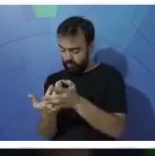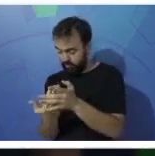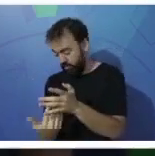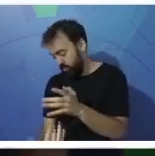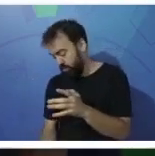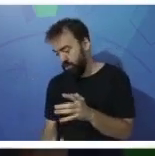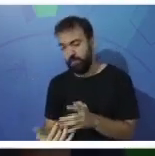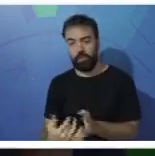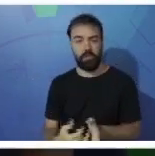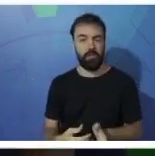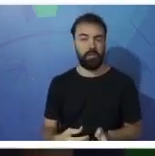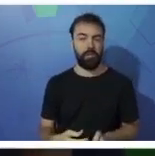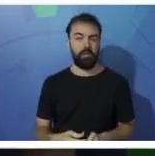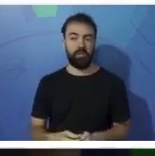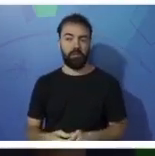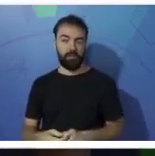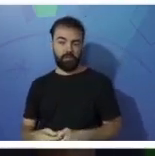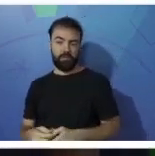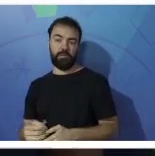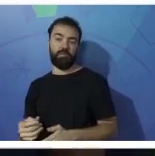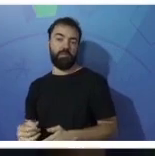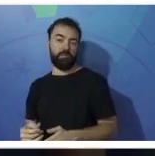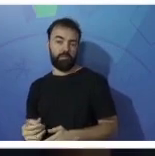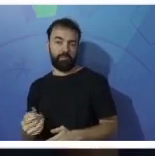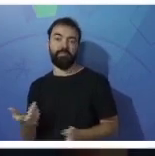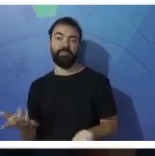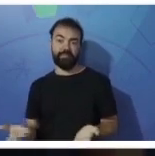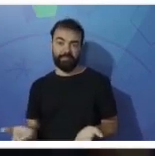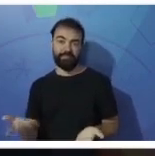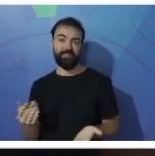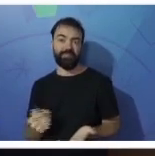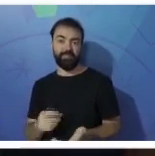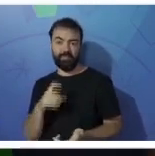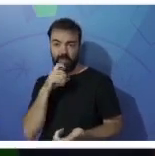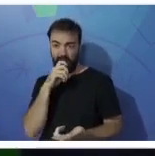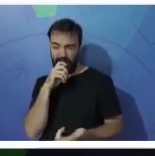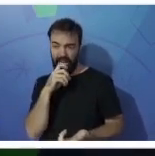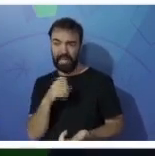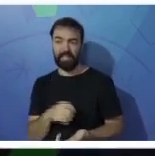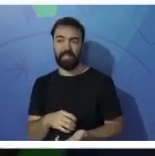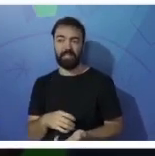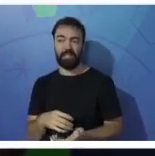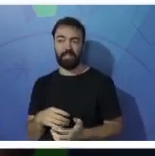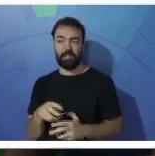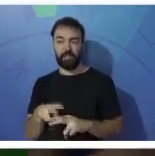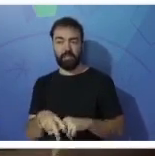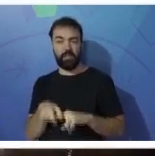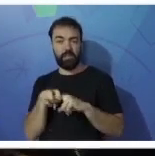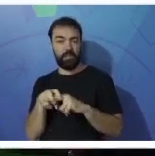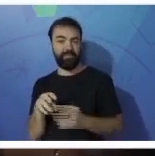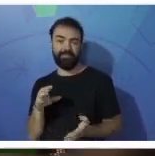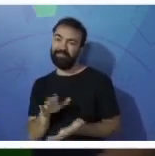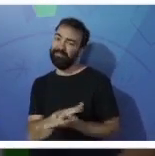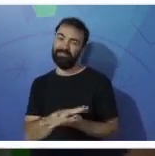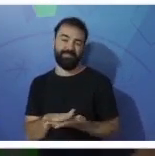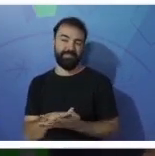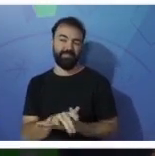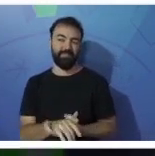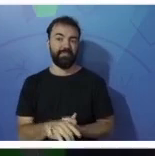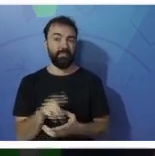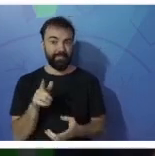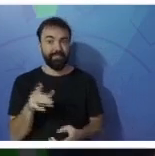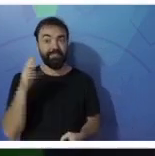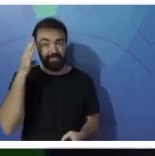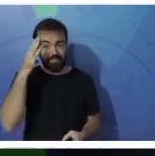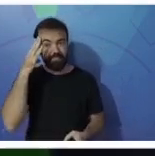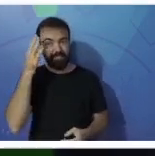já era dele. Moral: a cobiça não leva a nada. Então, deu para